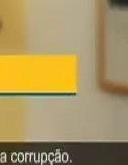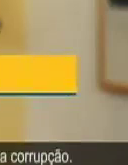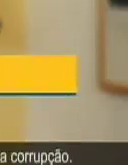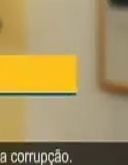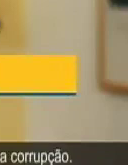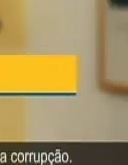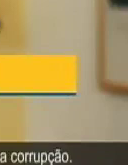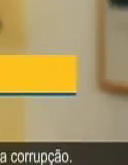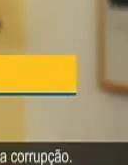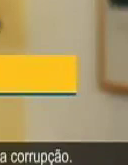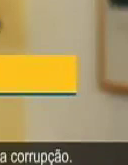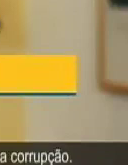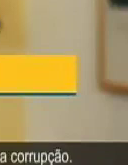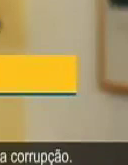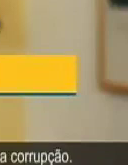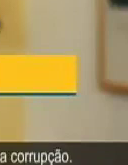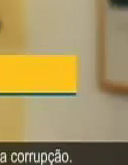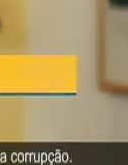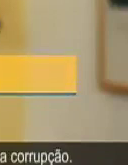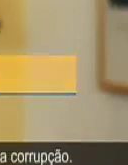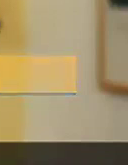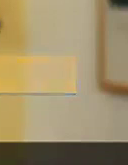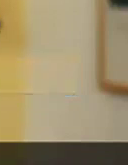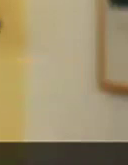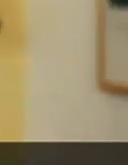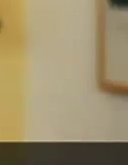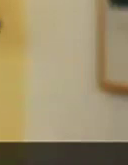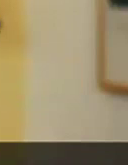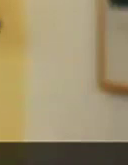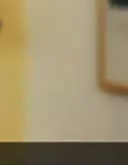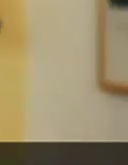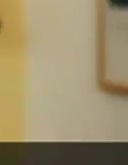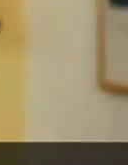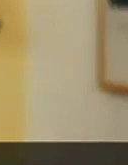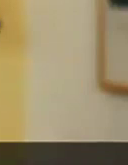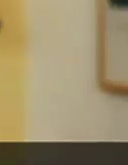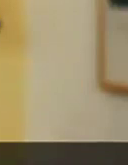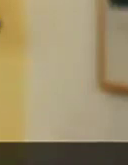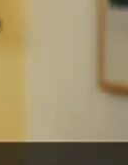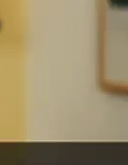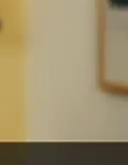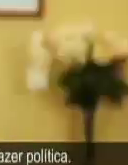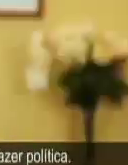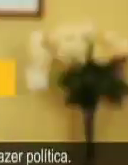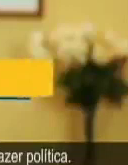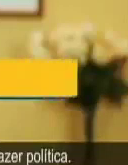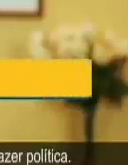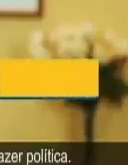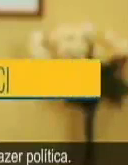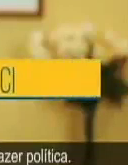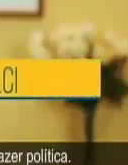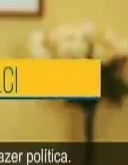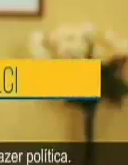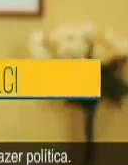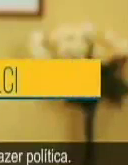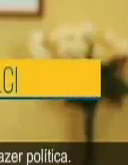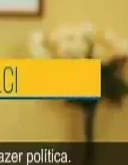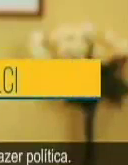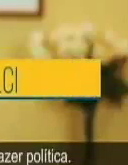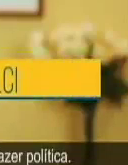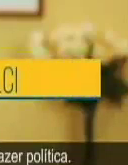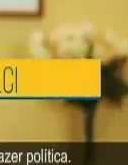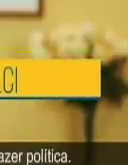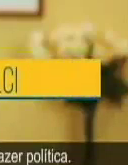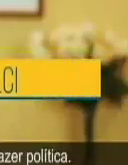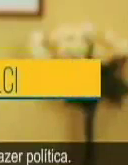que não edificam e de tanto prosperar a corrupção. Para isso, vamos juntos lutar por um DF melhor. Você, brasiliense de